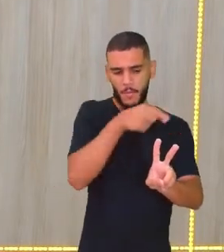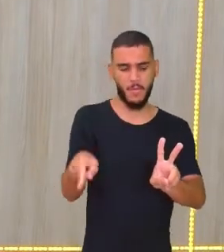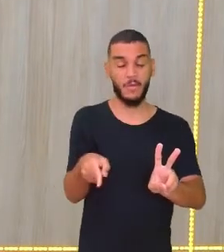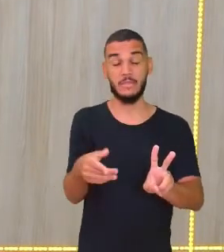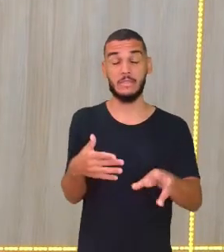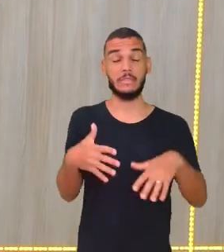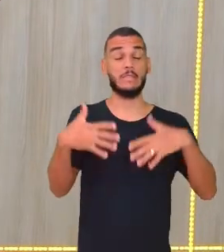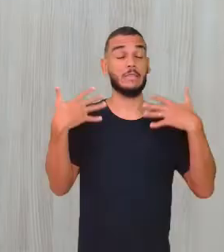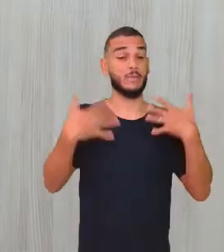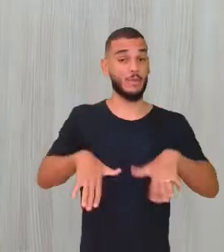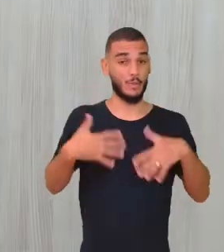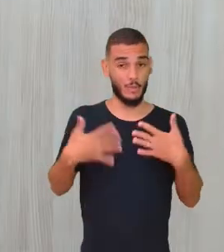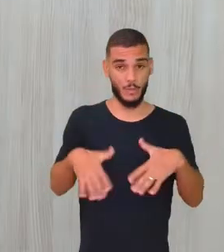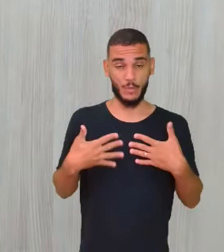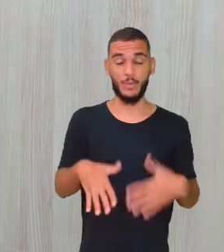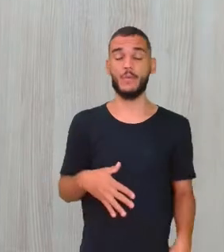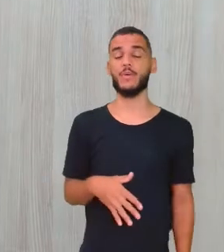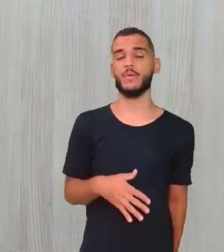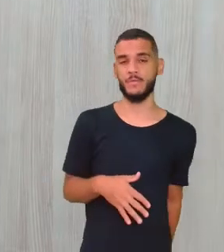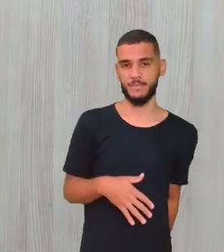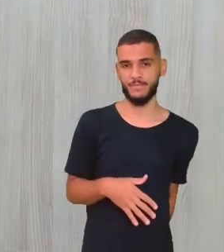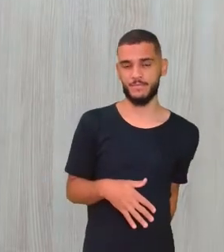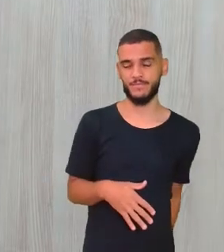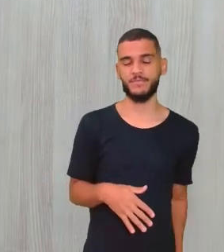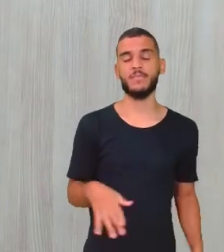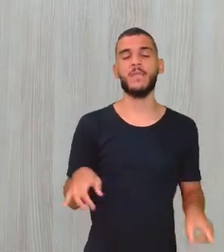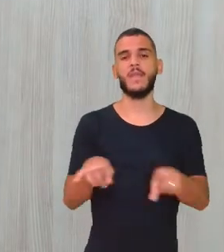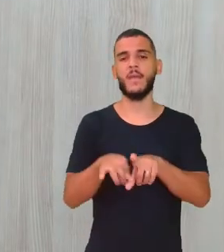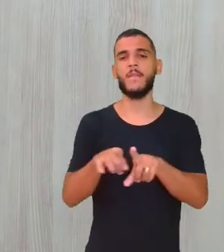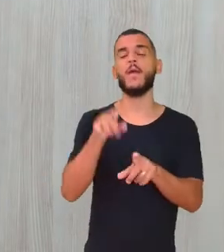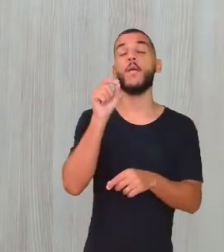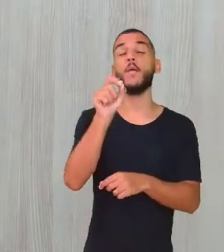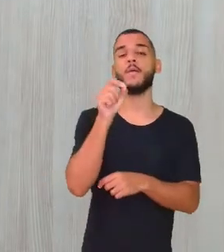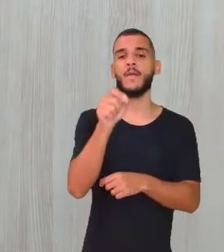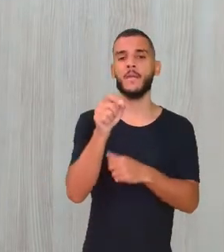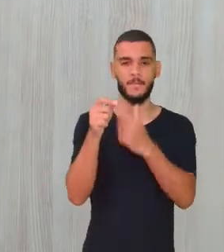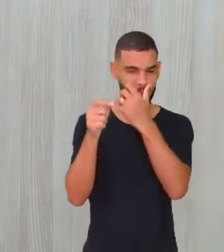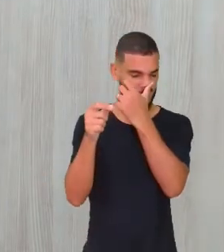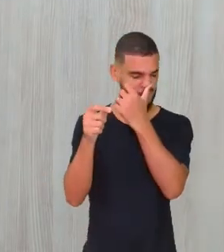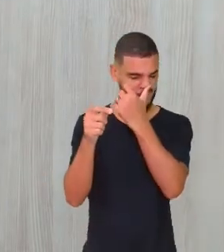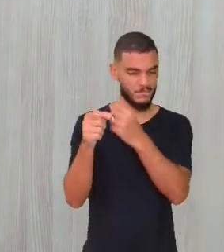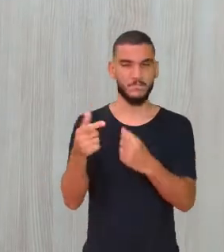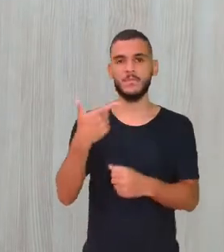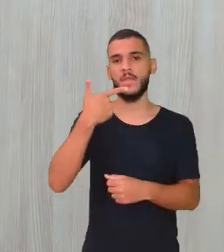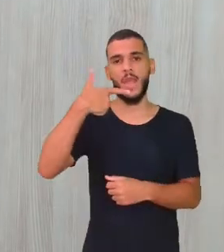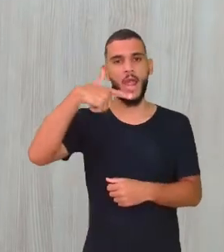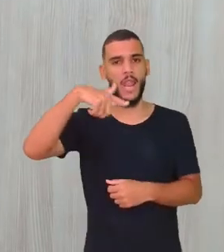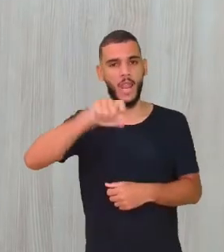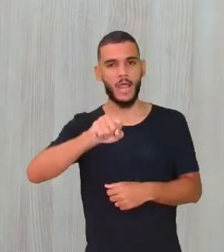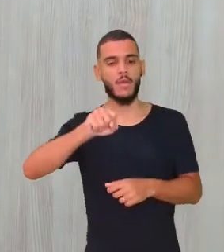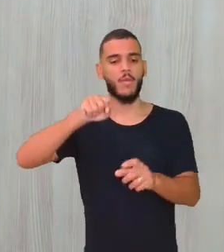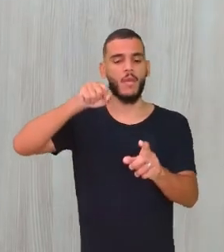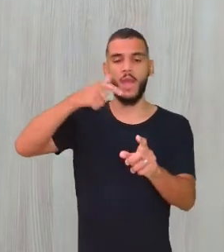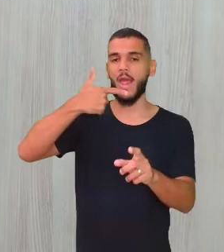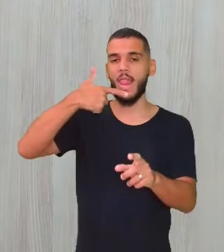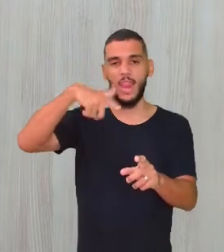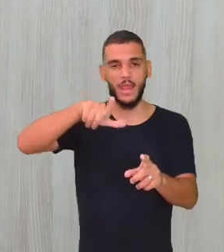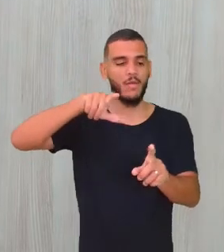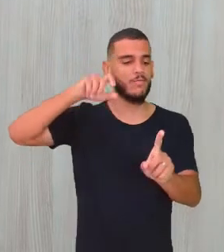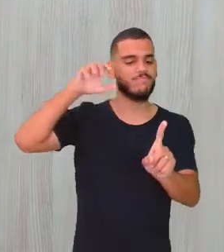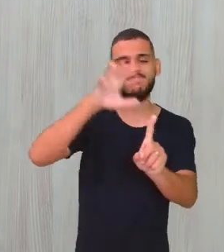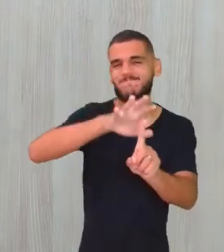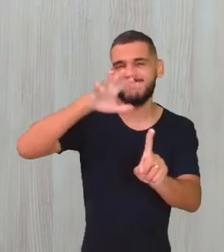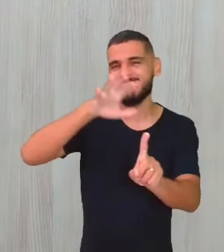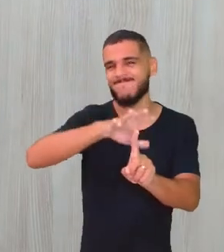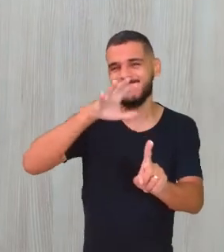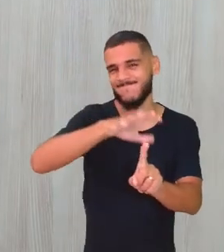Inclusive, exatamente através da linguagem. Pois é, através da linguagem. As línguas originárias, para que assim você vá tendo